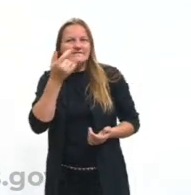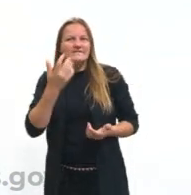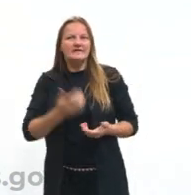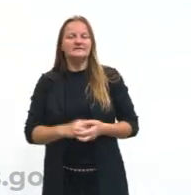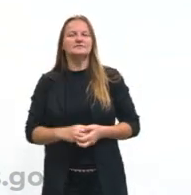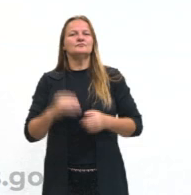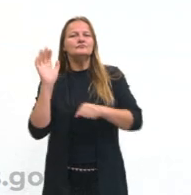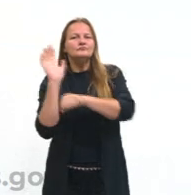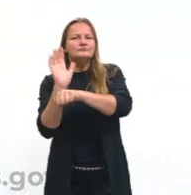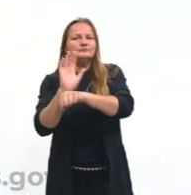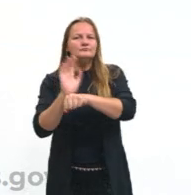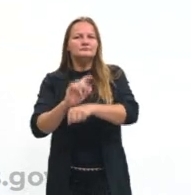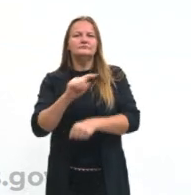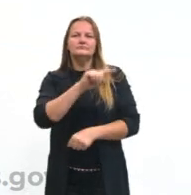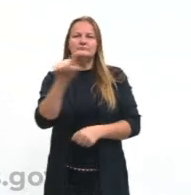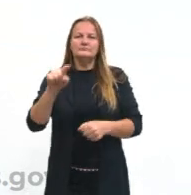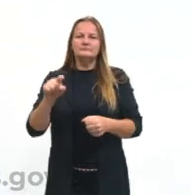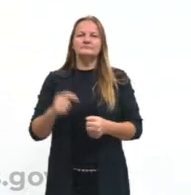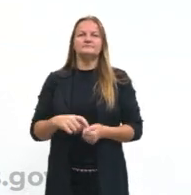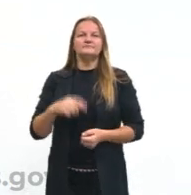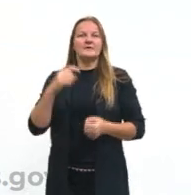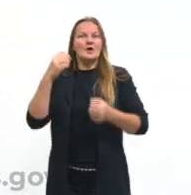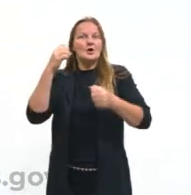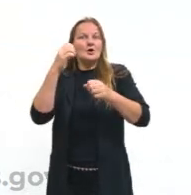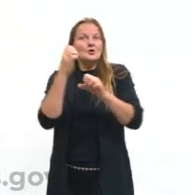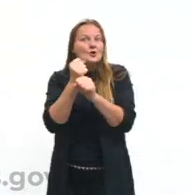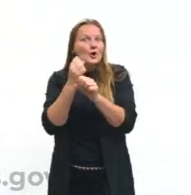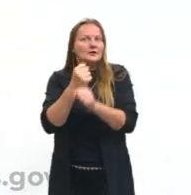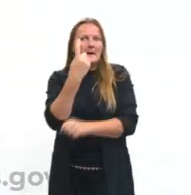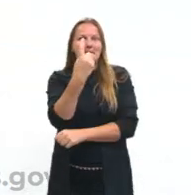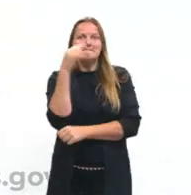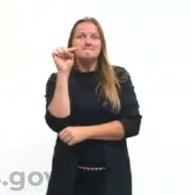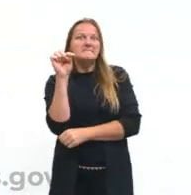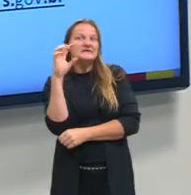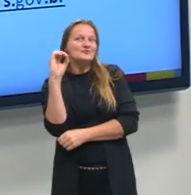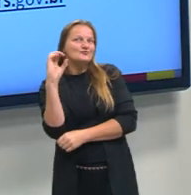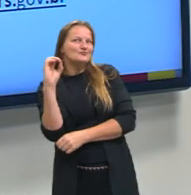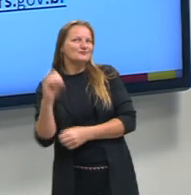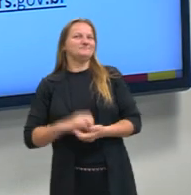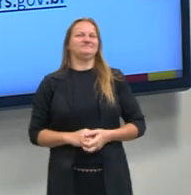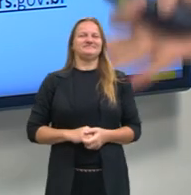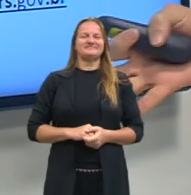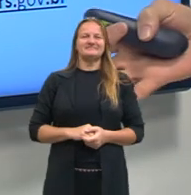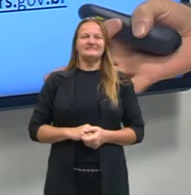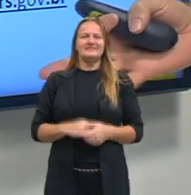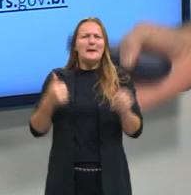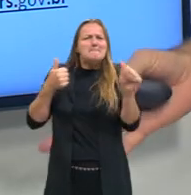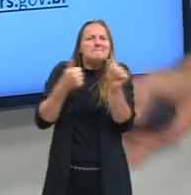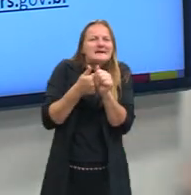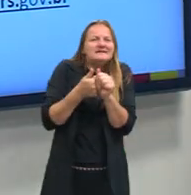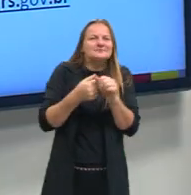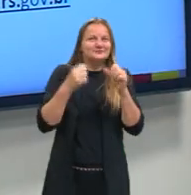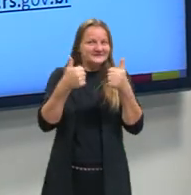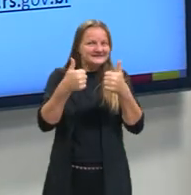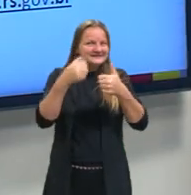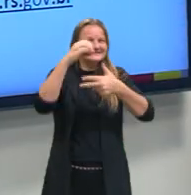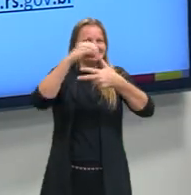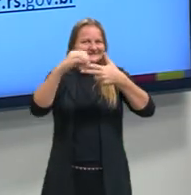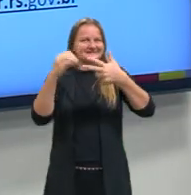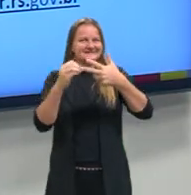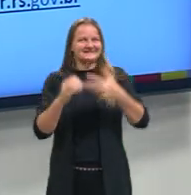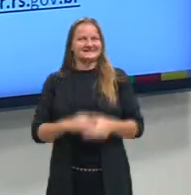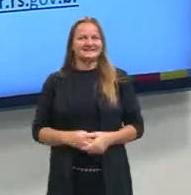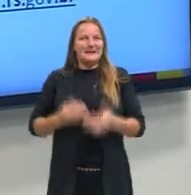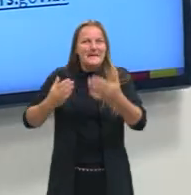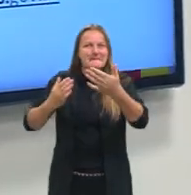te ajudando para que você tire nota 1000 e nem se não for mil mas tem que ser muito próximo a bio Ok combinado e